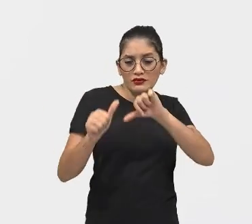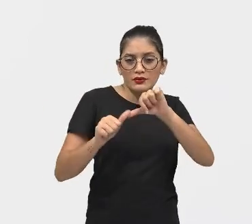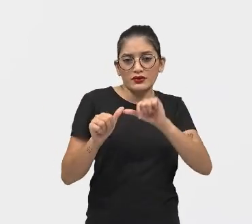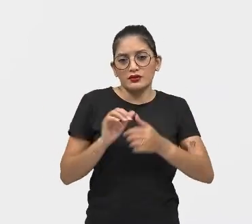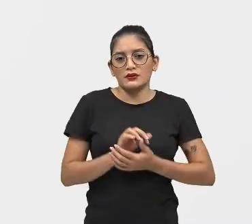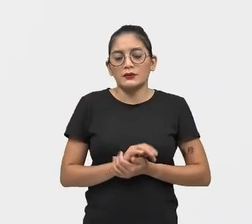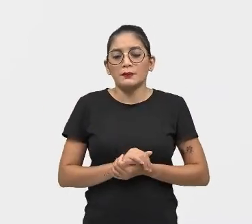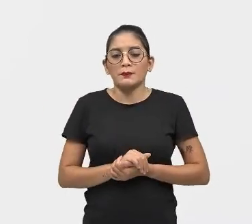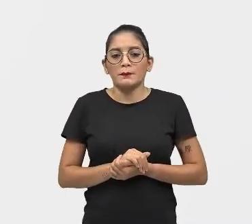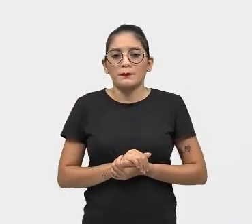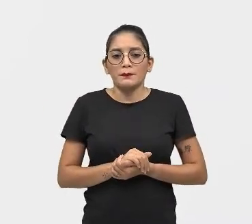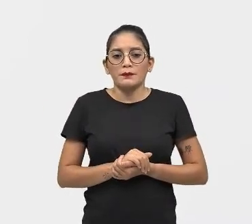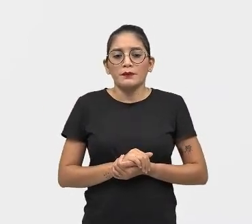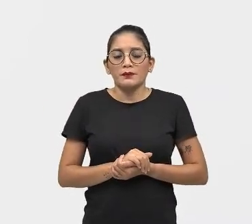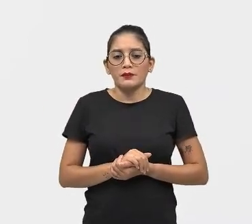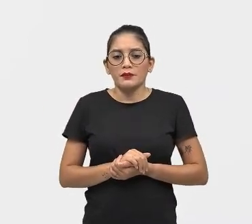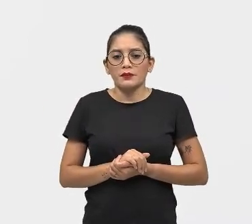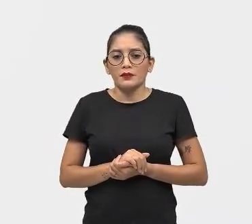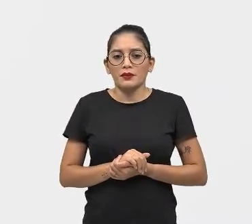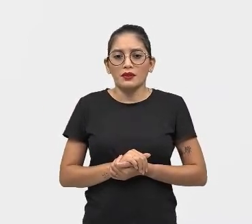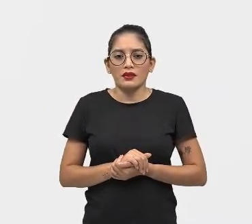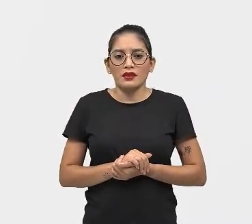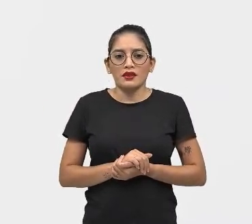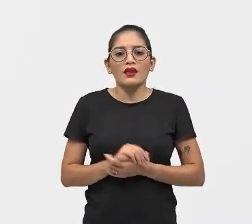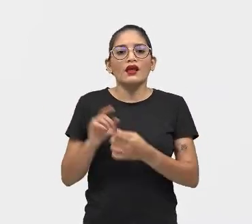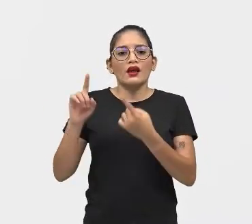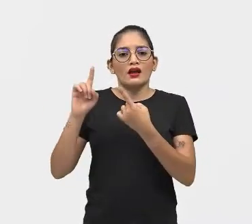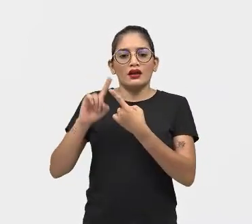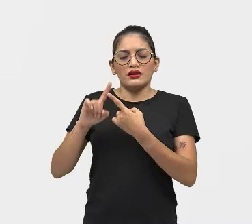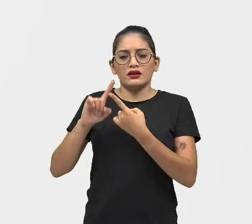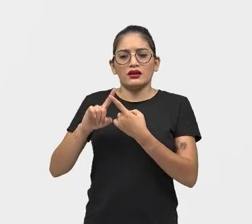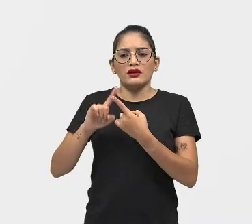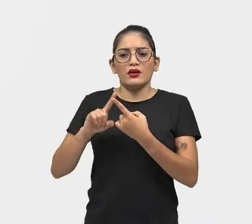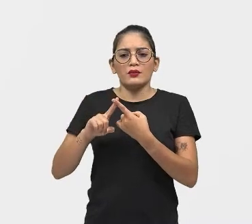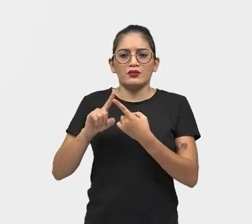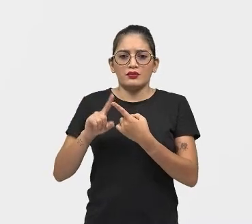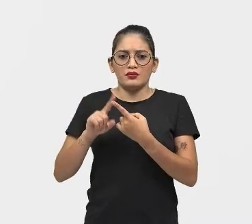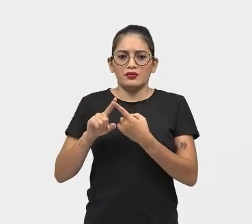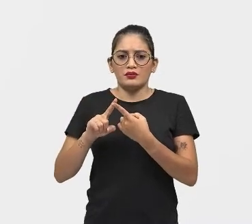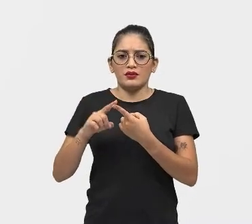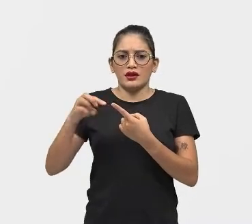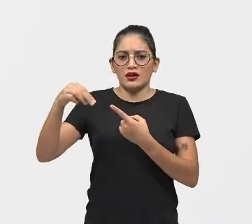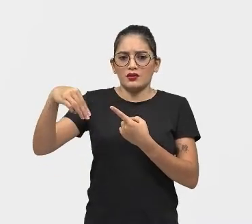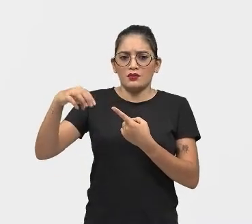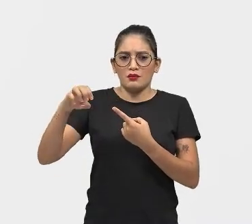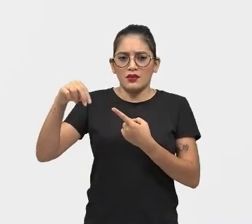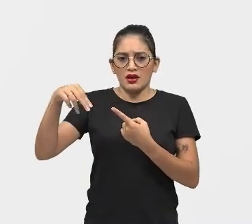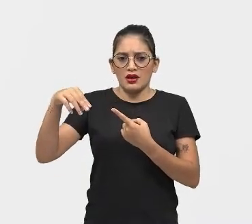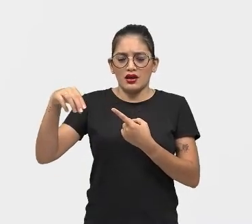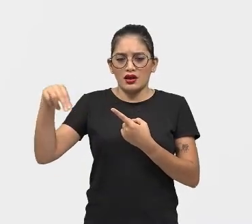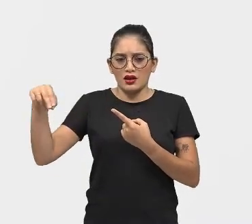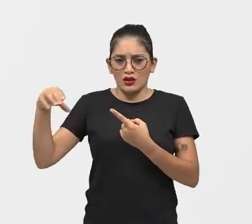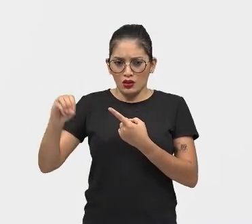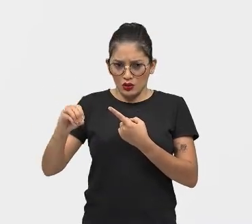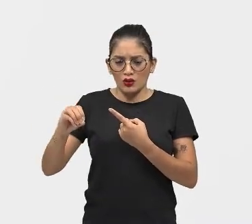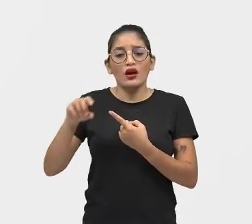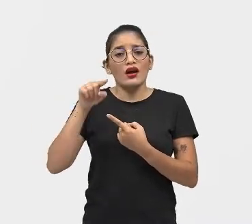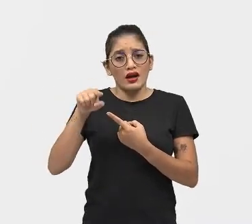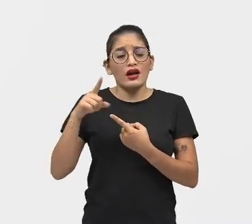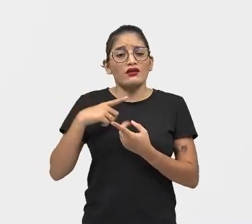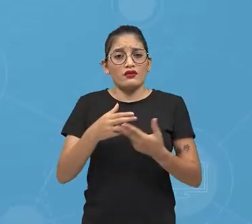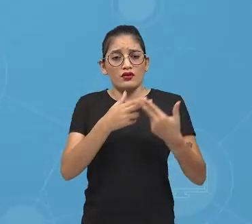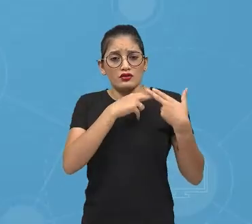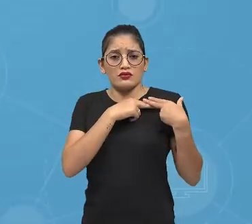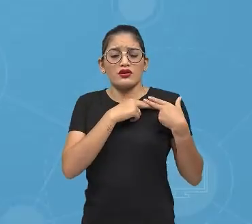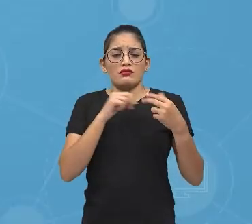ele fez a reforma dos anabatistas. Quem de vocês já viu aqueles filmes onde